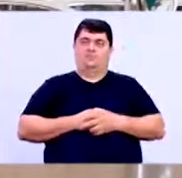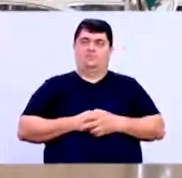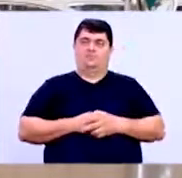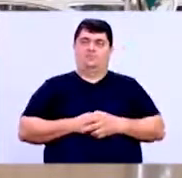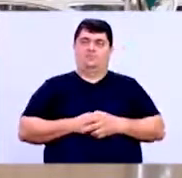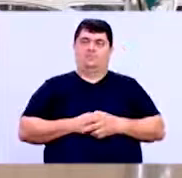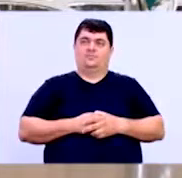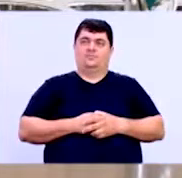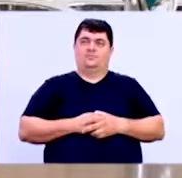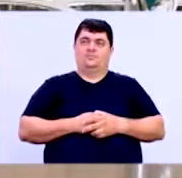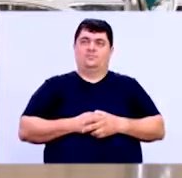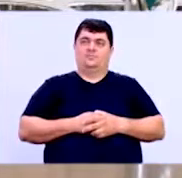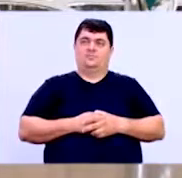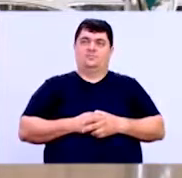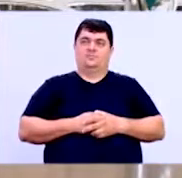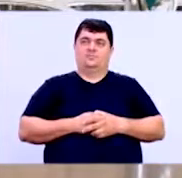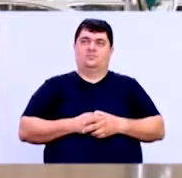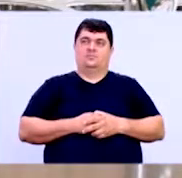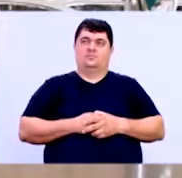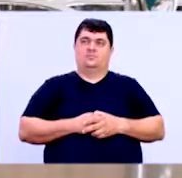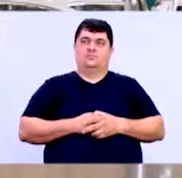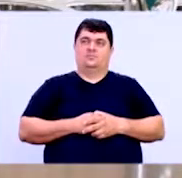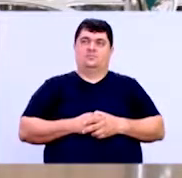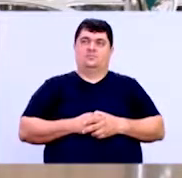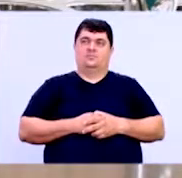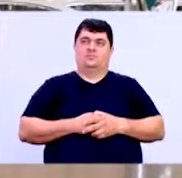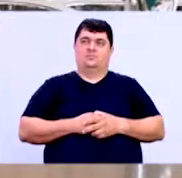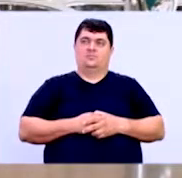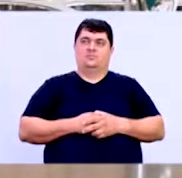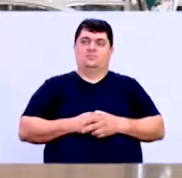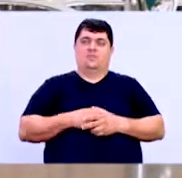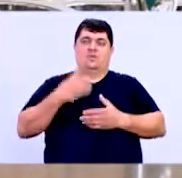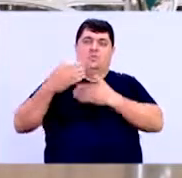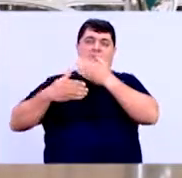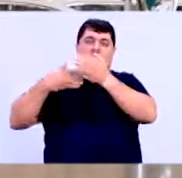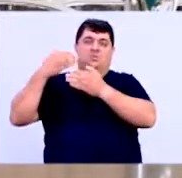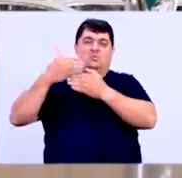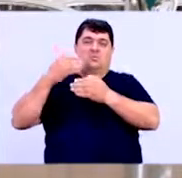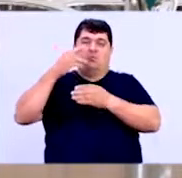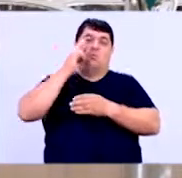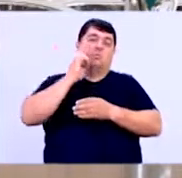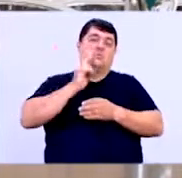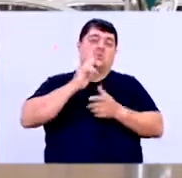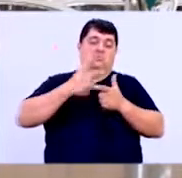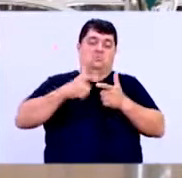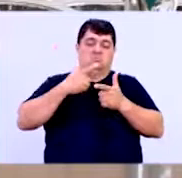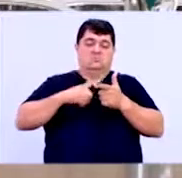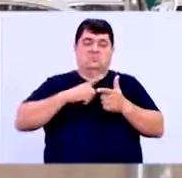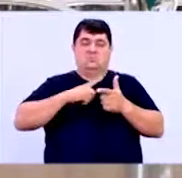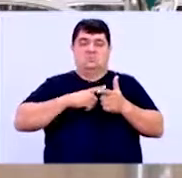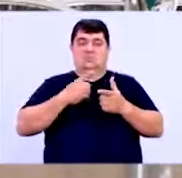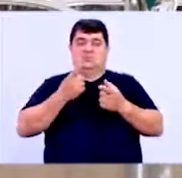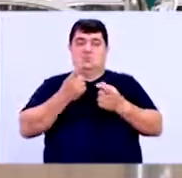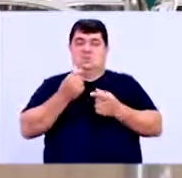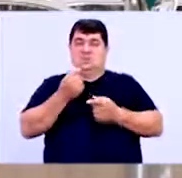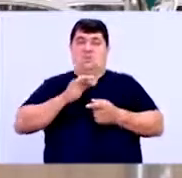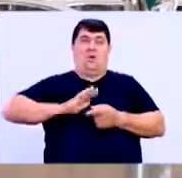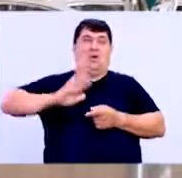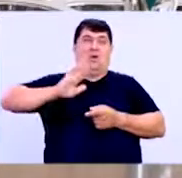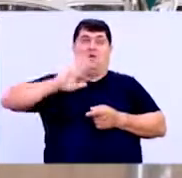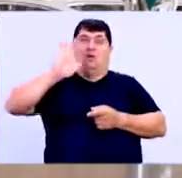viram como é que tá depois desses últimos acontecimentos aqui em Rondônia. Os preços ficaram